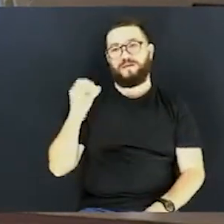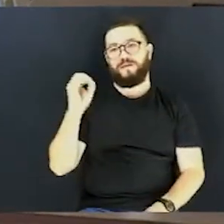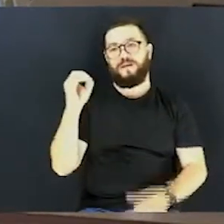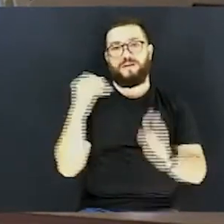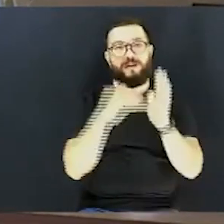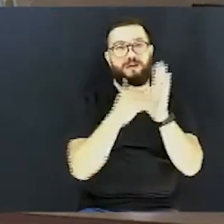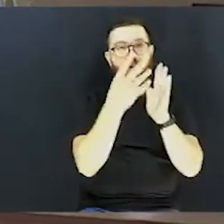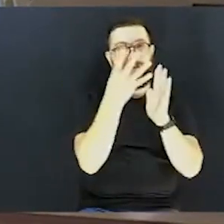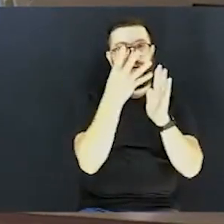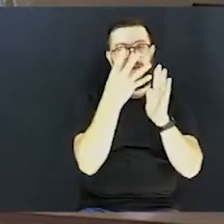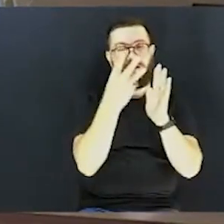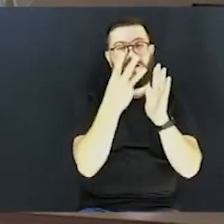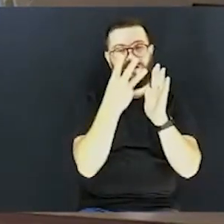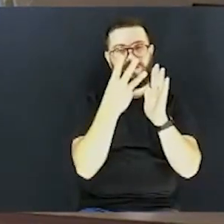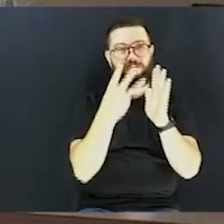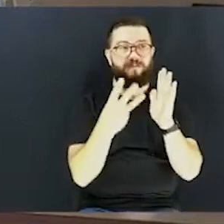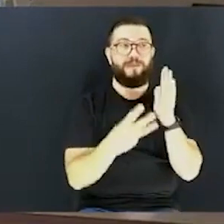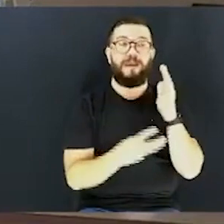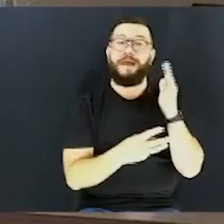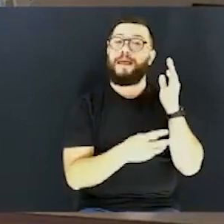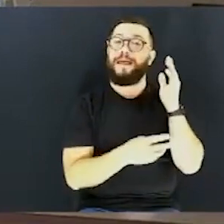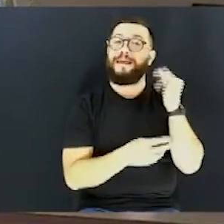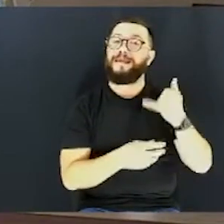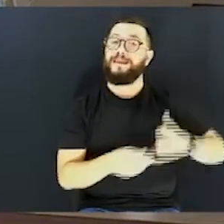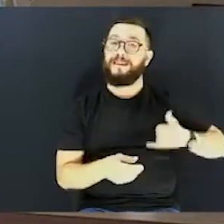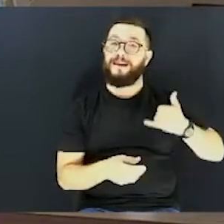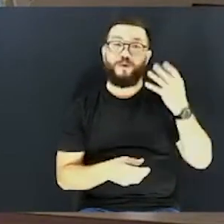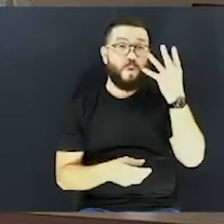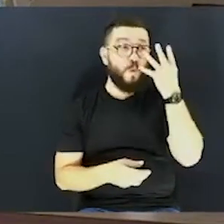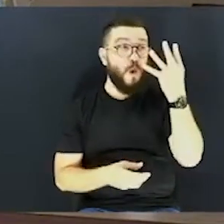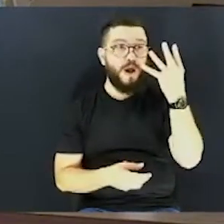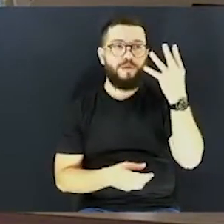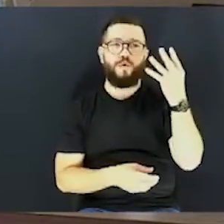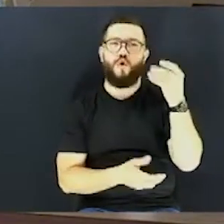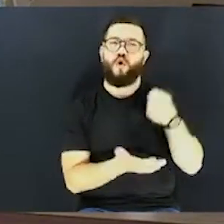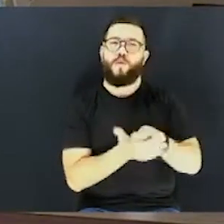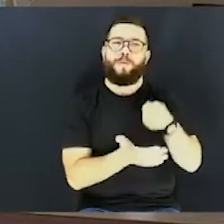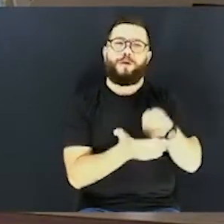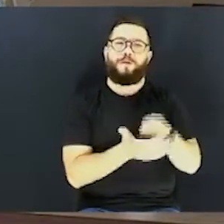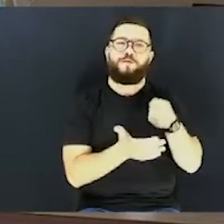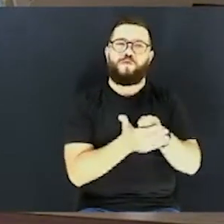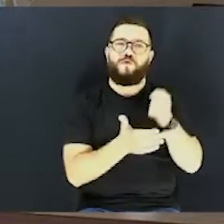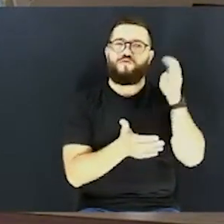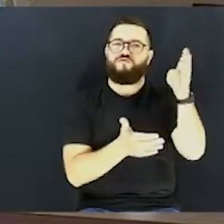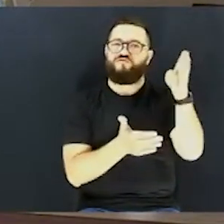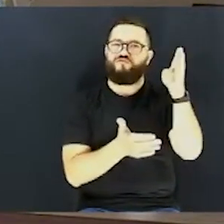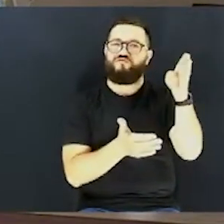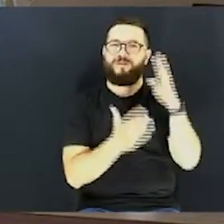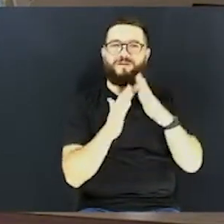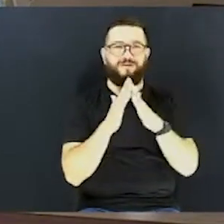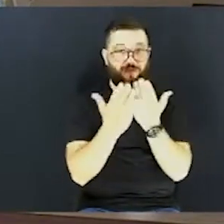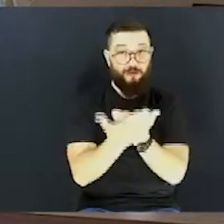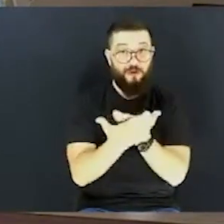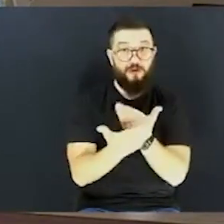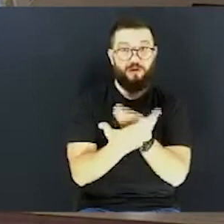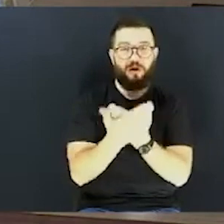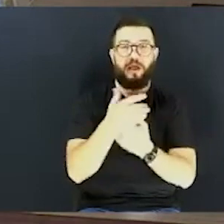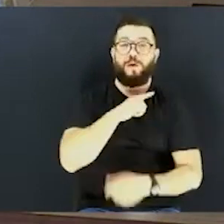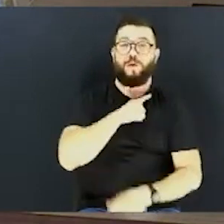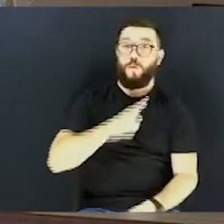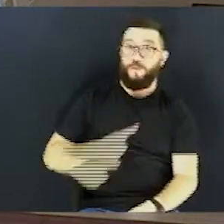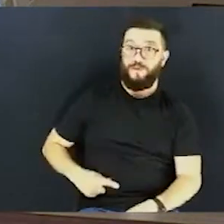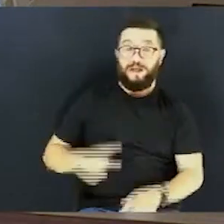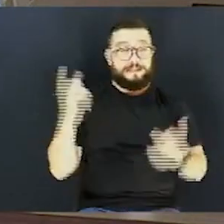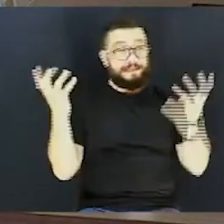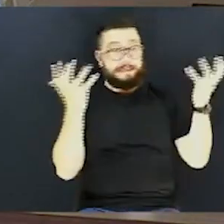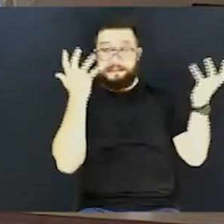é uma educação que é obrigatória, então, no fim das contas, governos municipais e estaduais acabam tendo que se virar nos 30 para